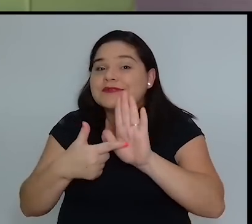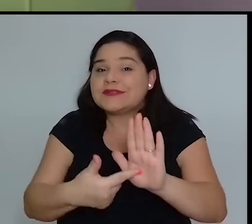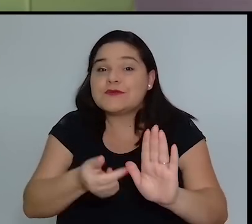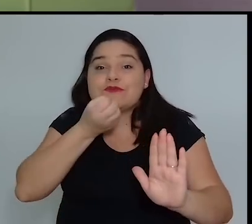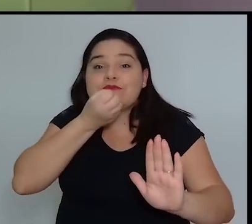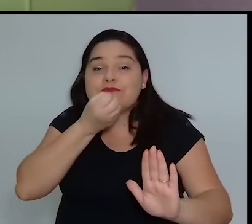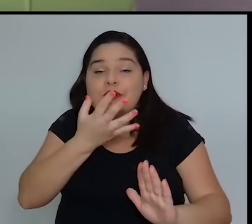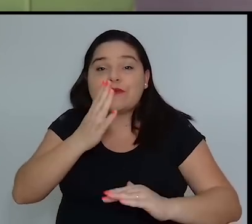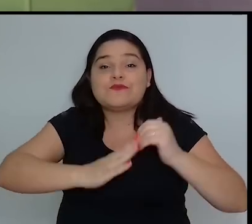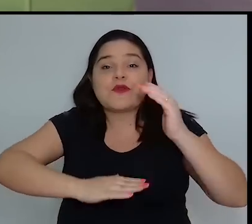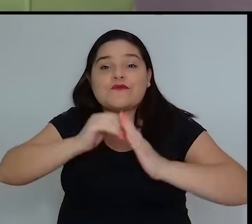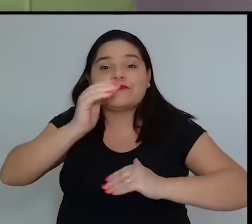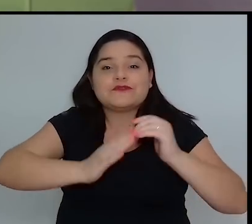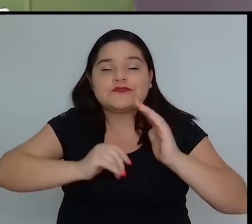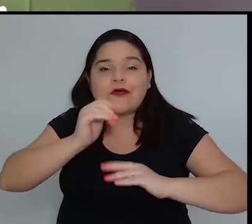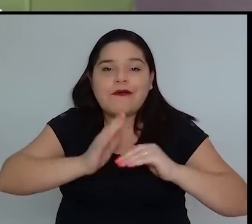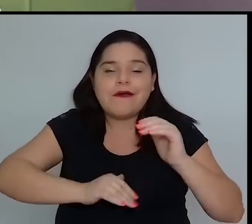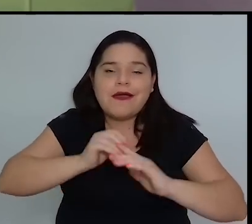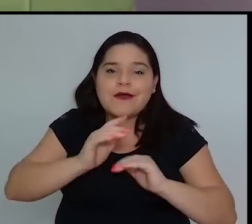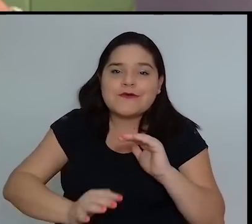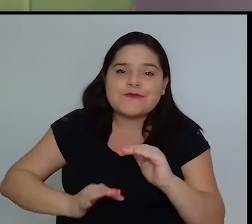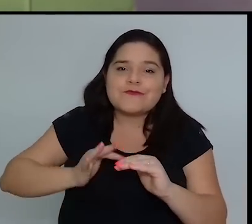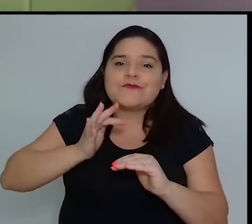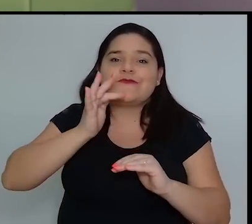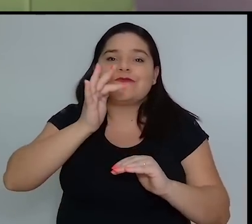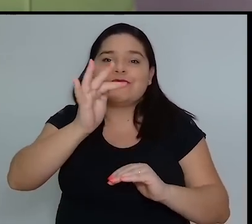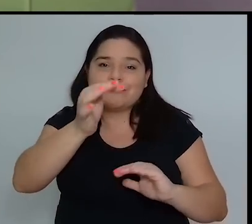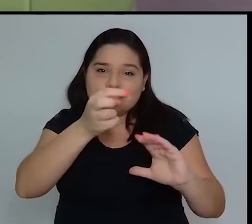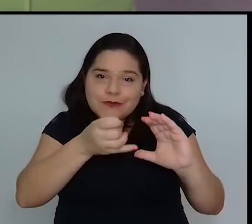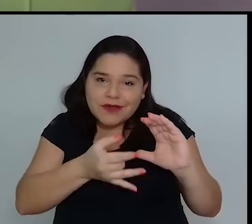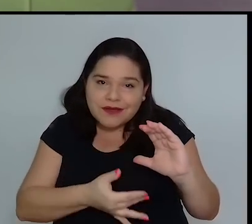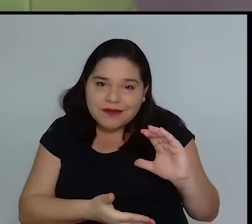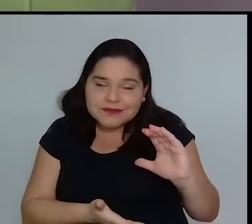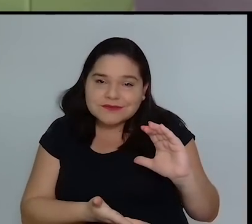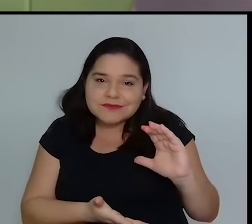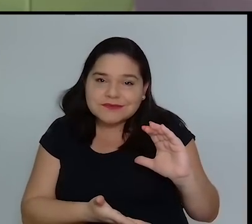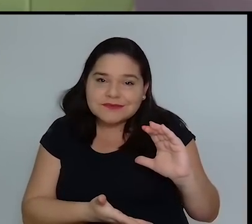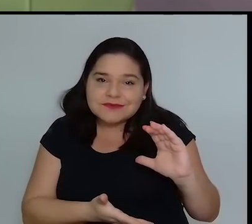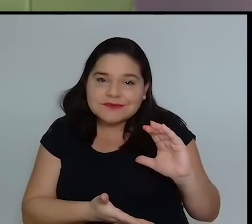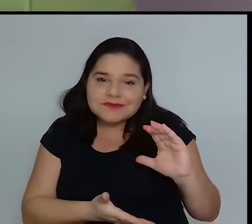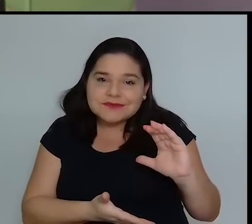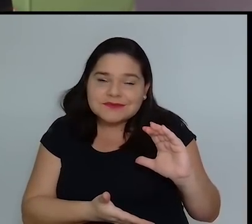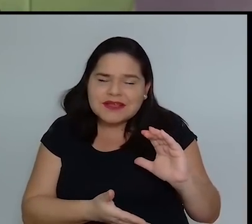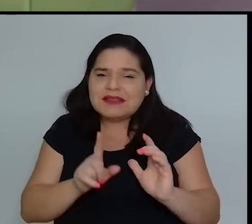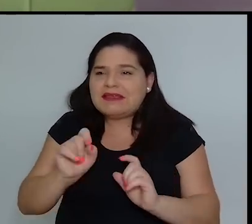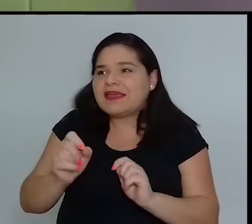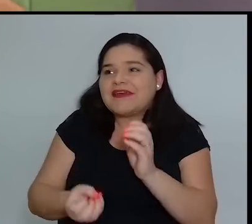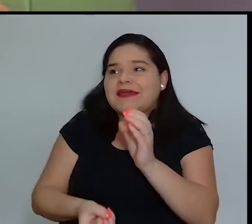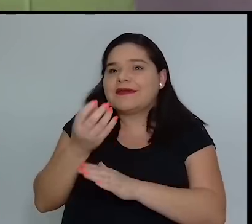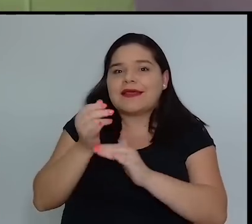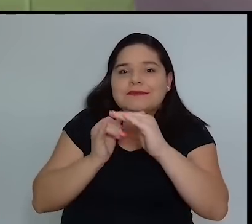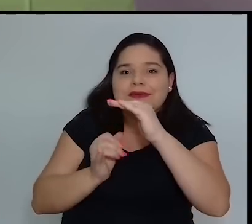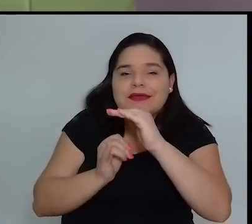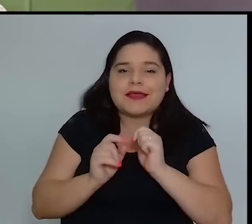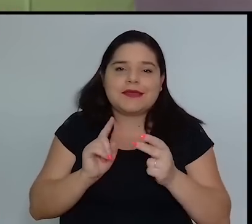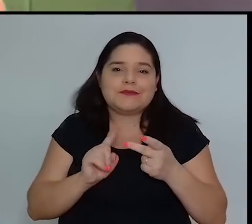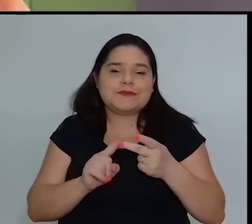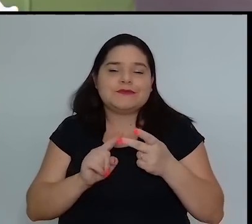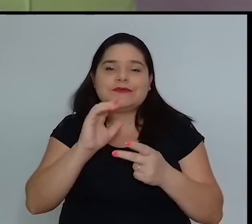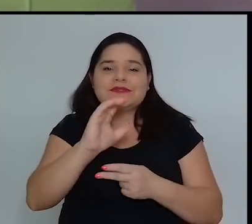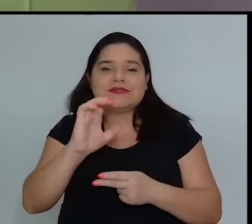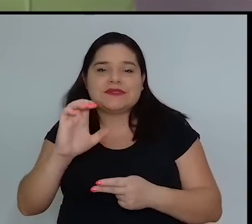o capitalismo mundial sobre as características do start tapero do CEO do Futuro